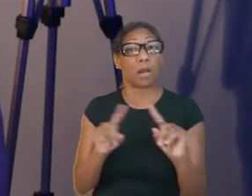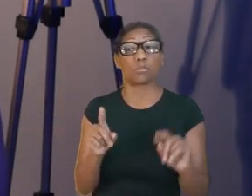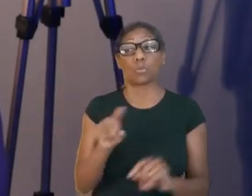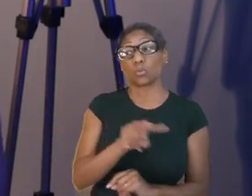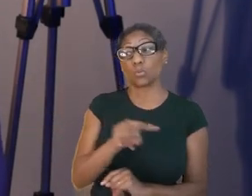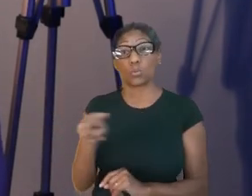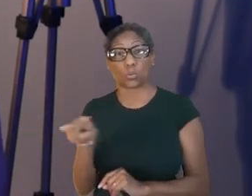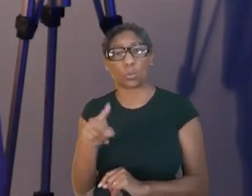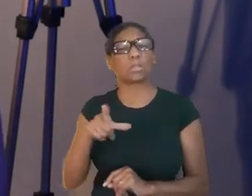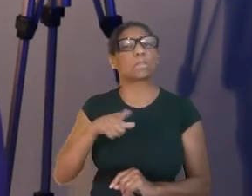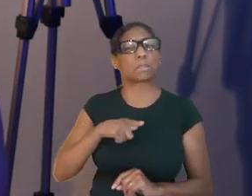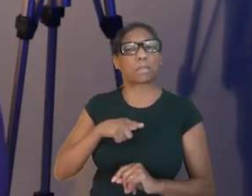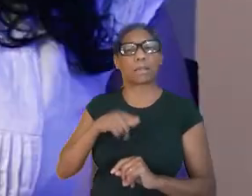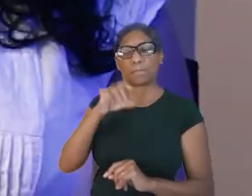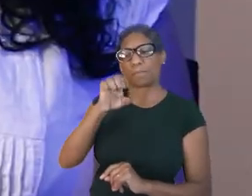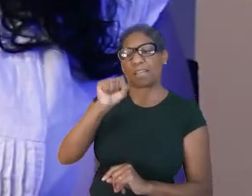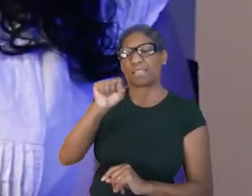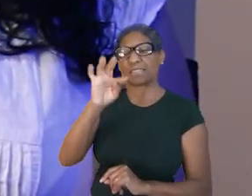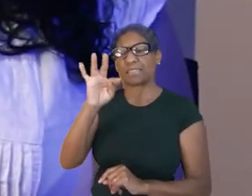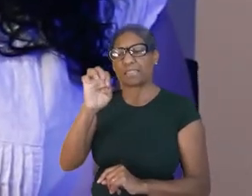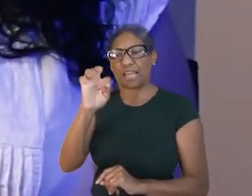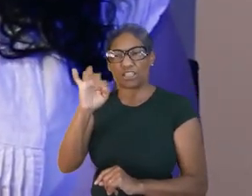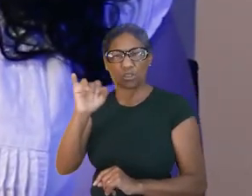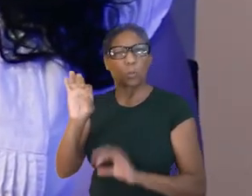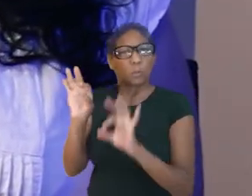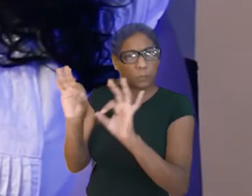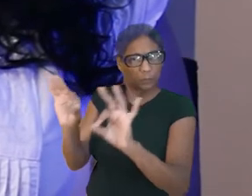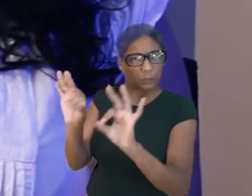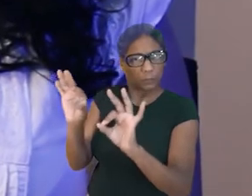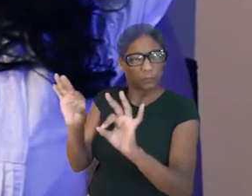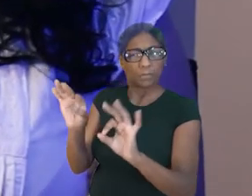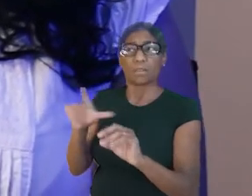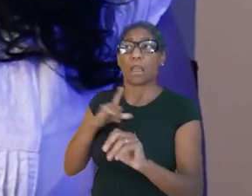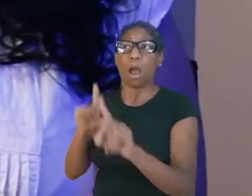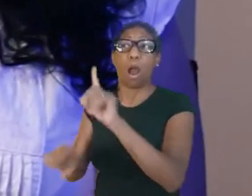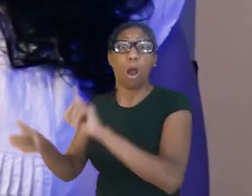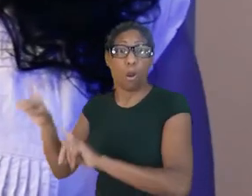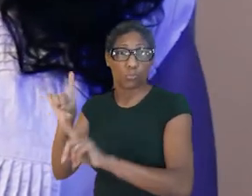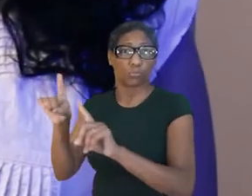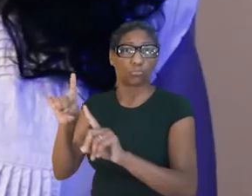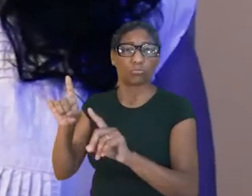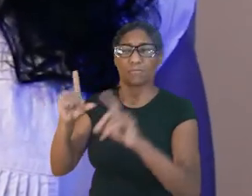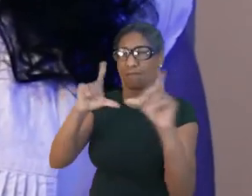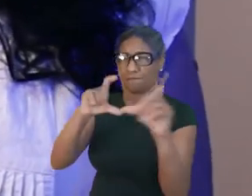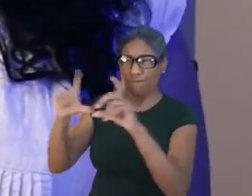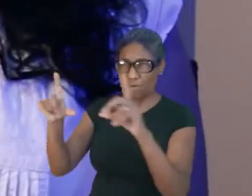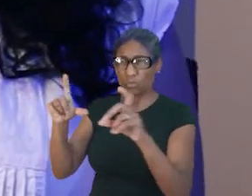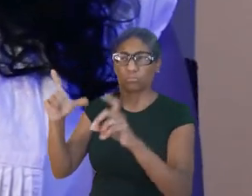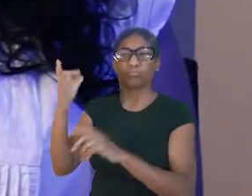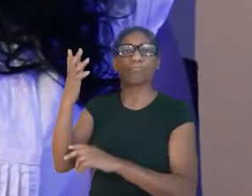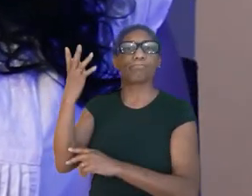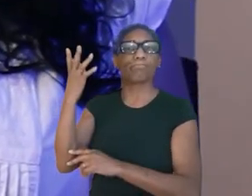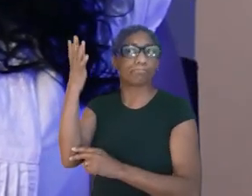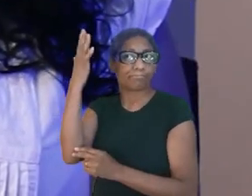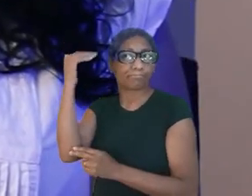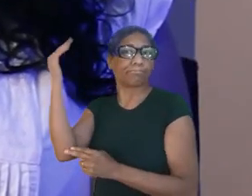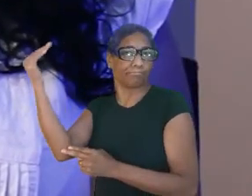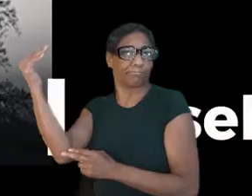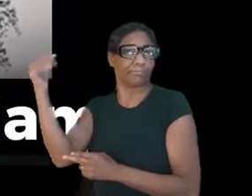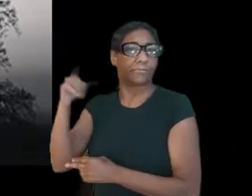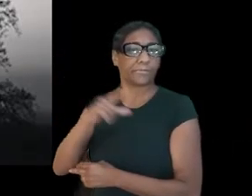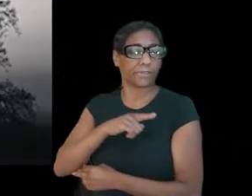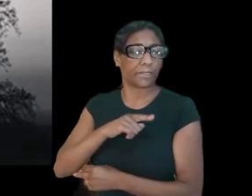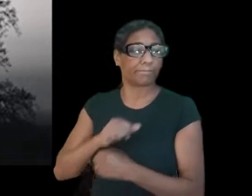um rigor estético bem definido. Alguns fotógrafos que são referência na fotografia como manifestação artística